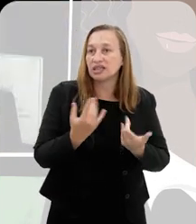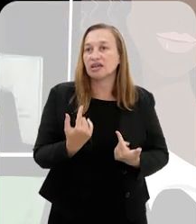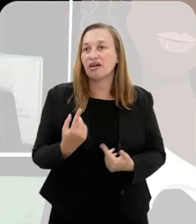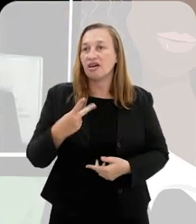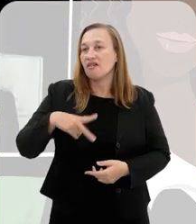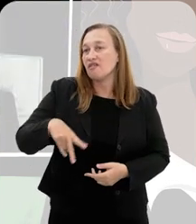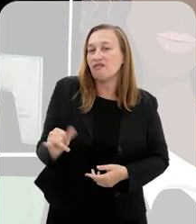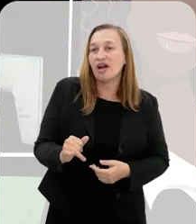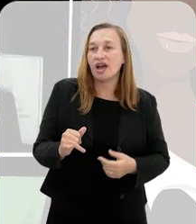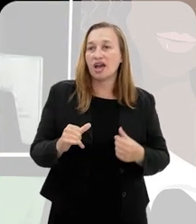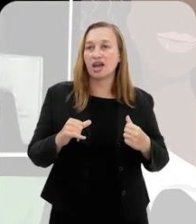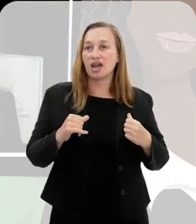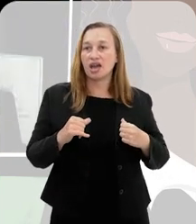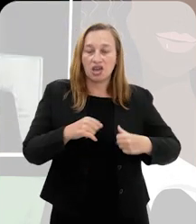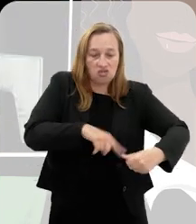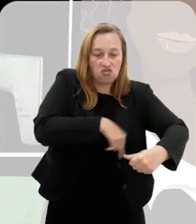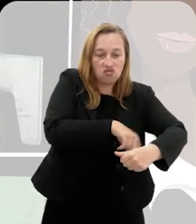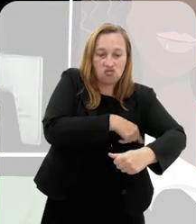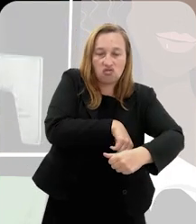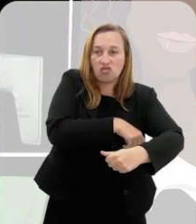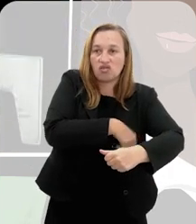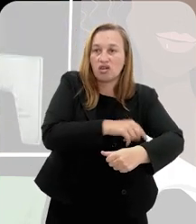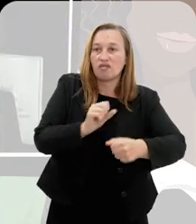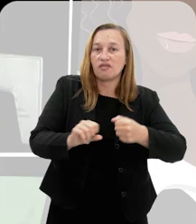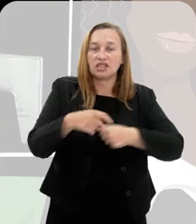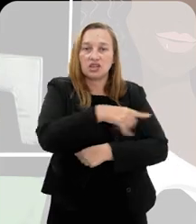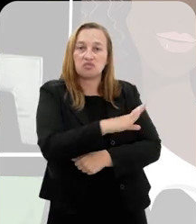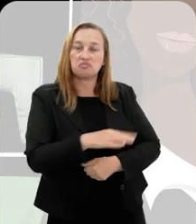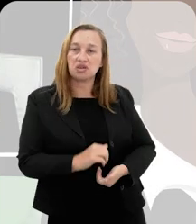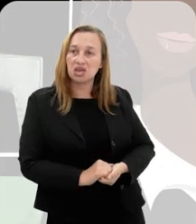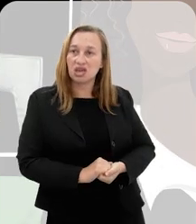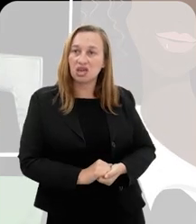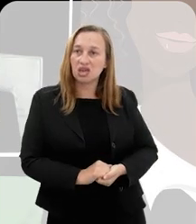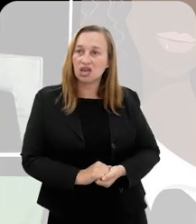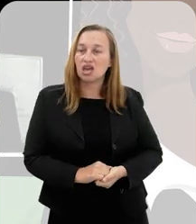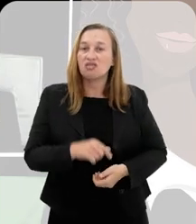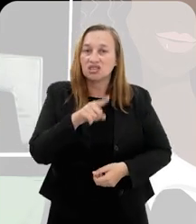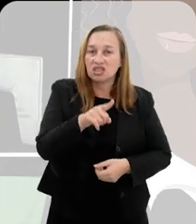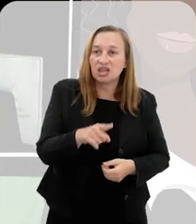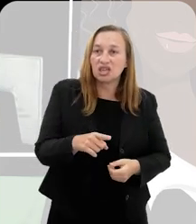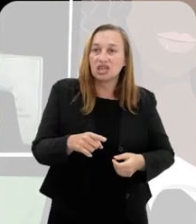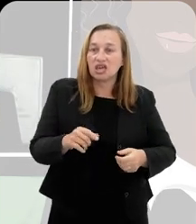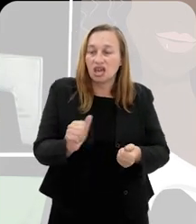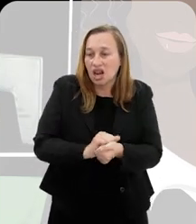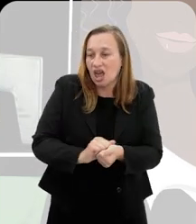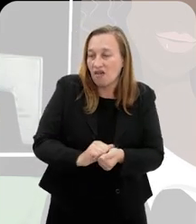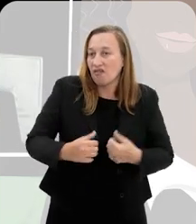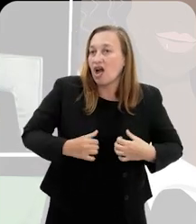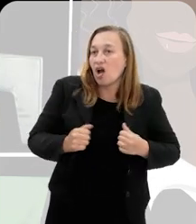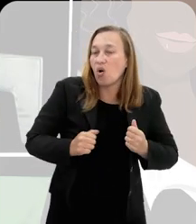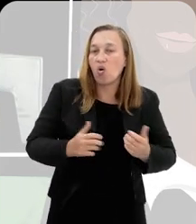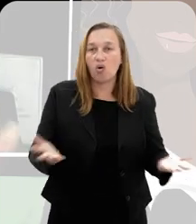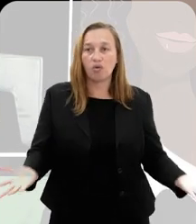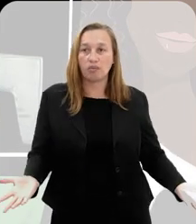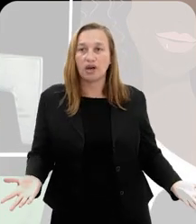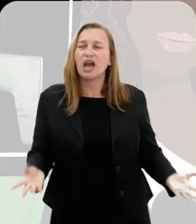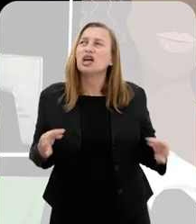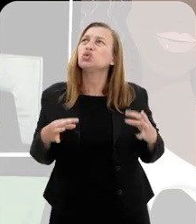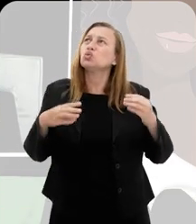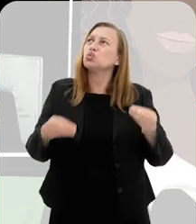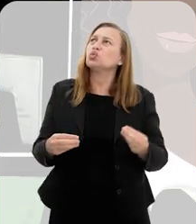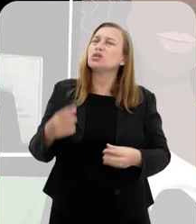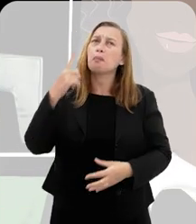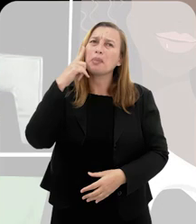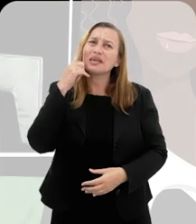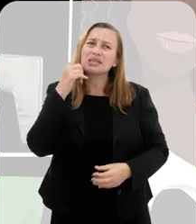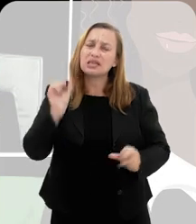para casa, colocar um umbigo no fogão, o lugar de vocês é atrás de um fogão, é atrás de um tanque. Então, tudo isso